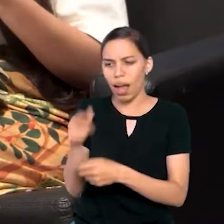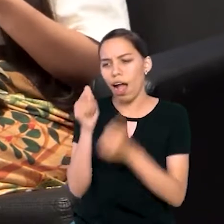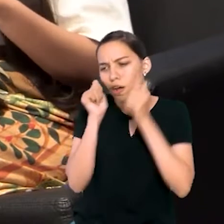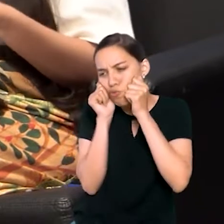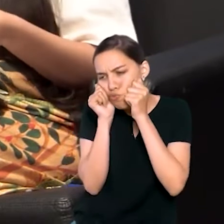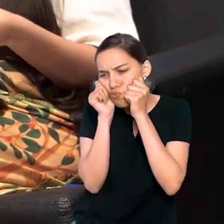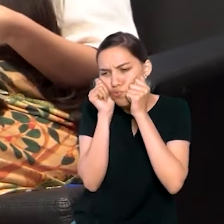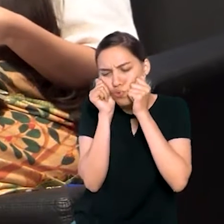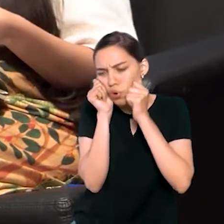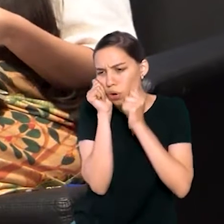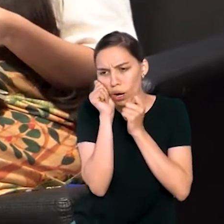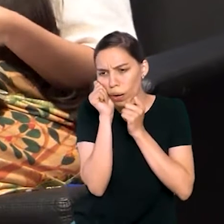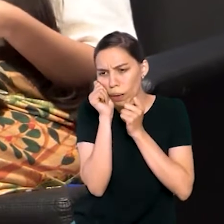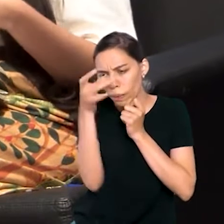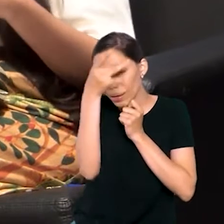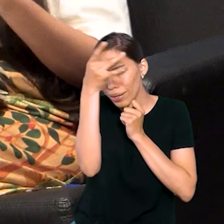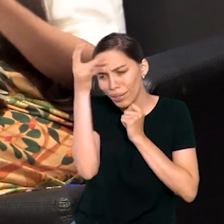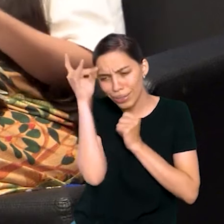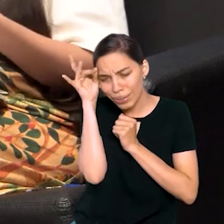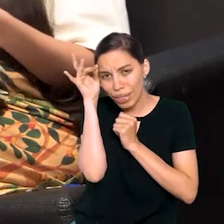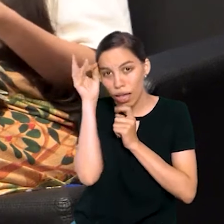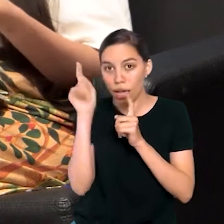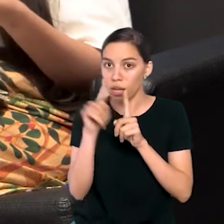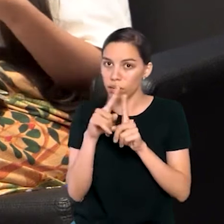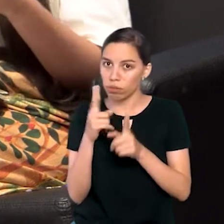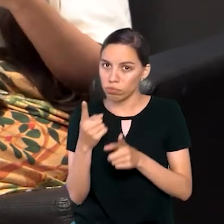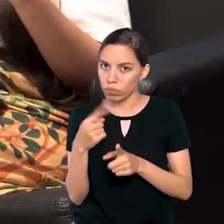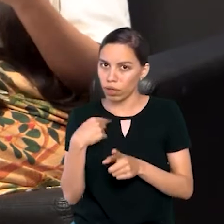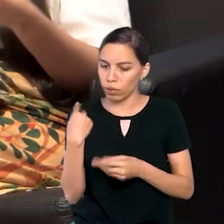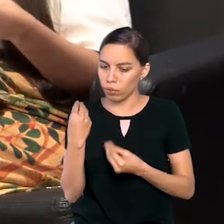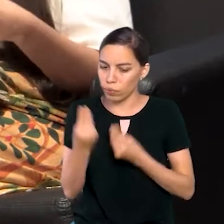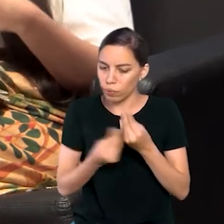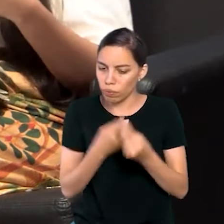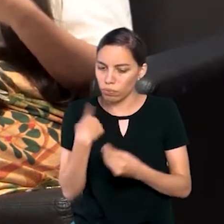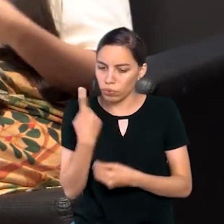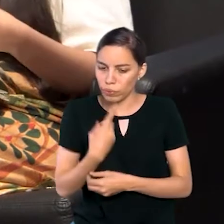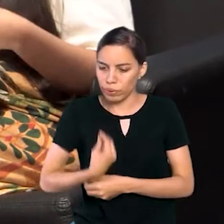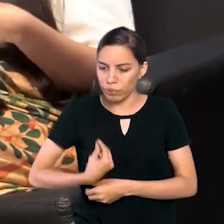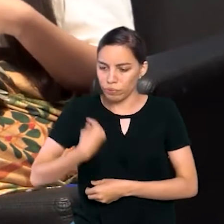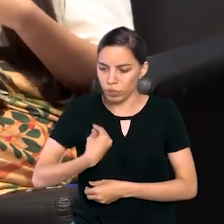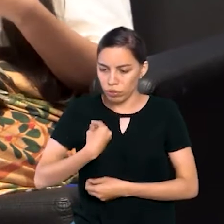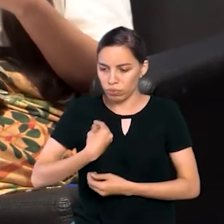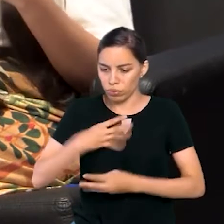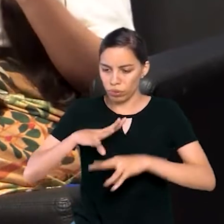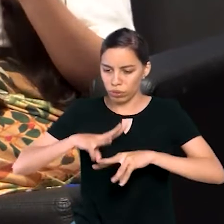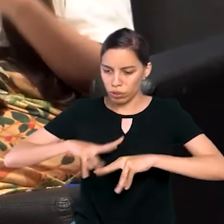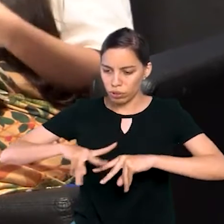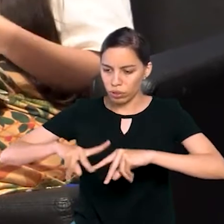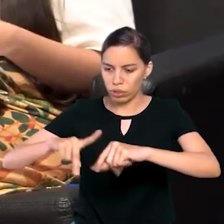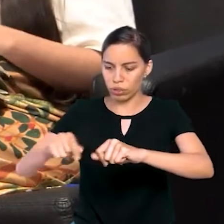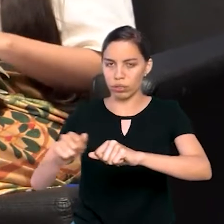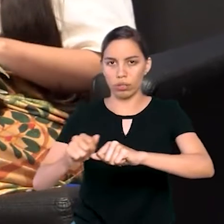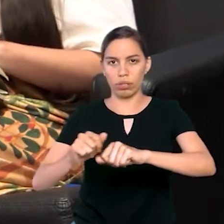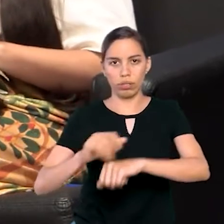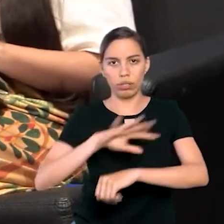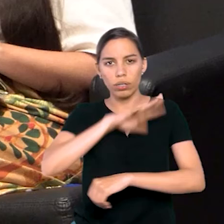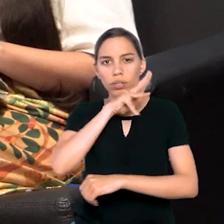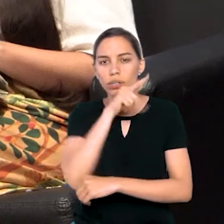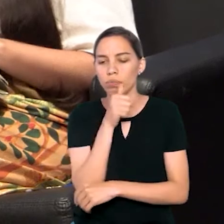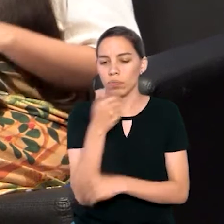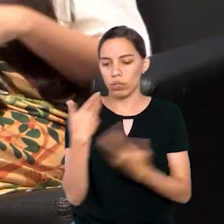não se percebe que o modo como a gente lida com os demais seres, com a Terra, com o nosso corpo e